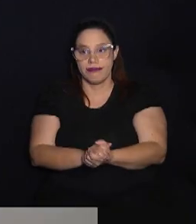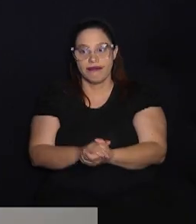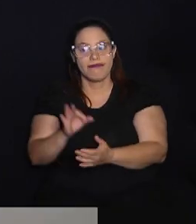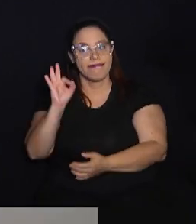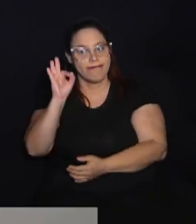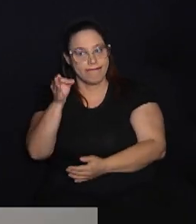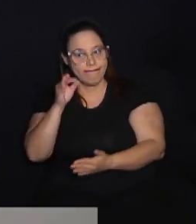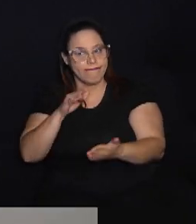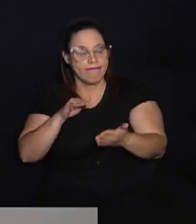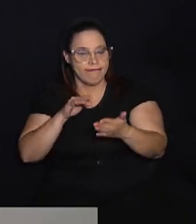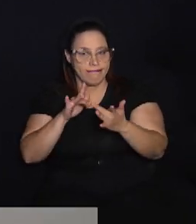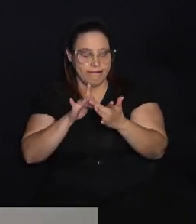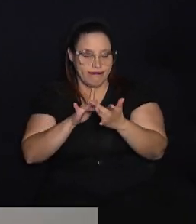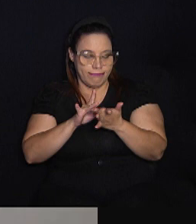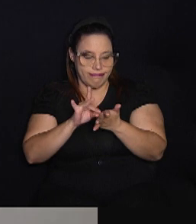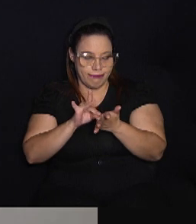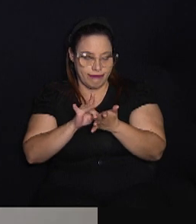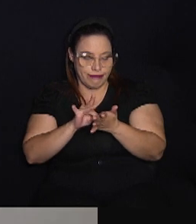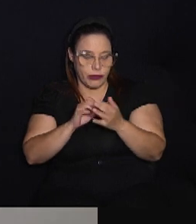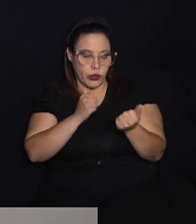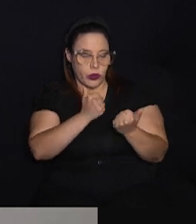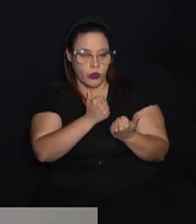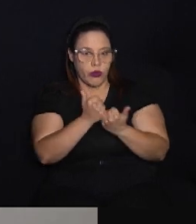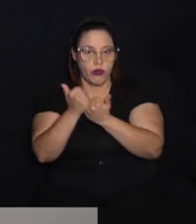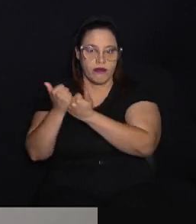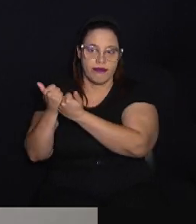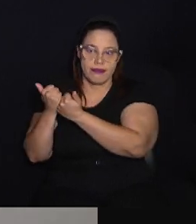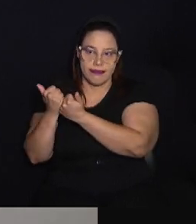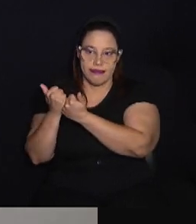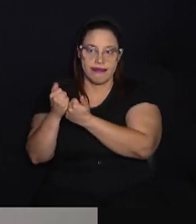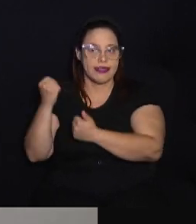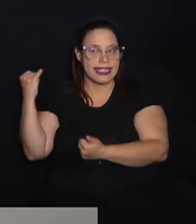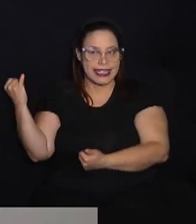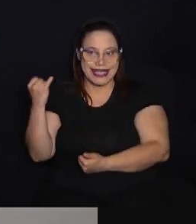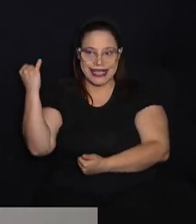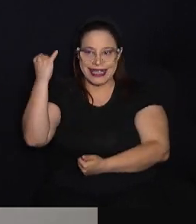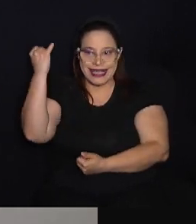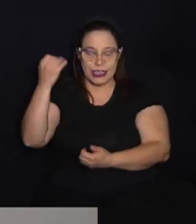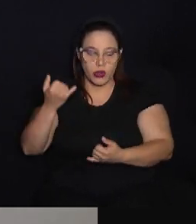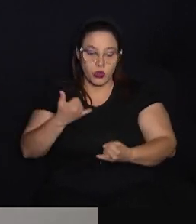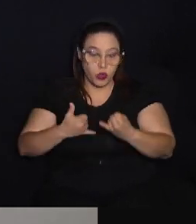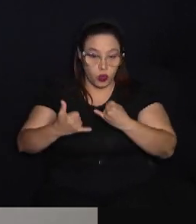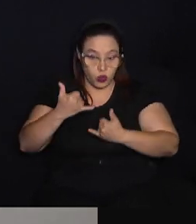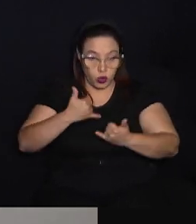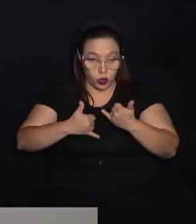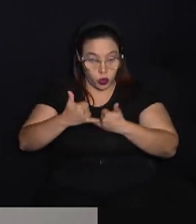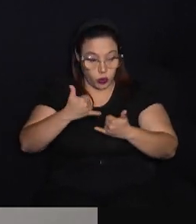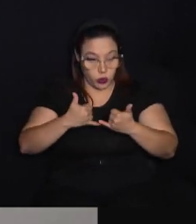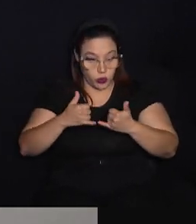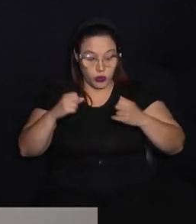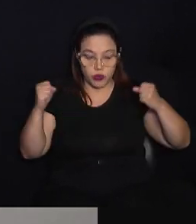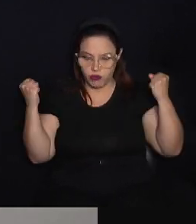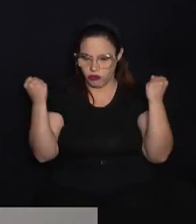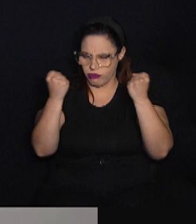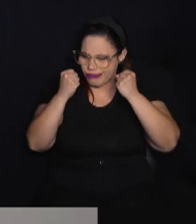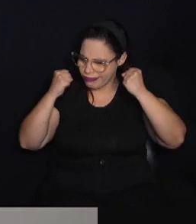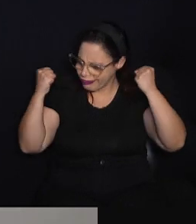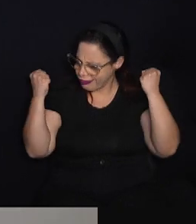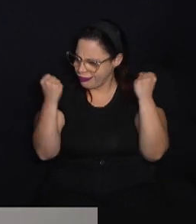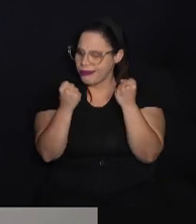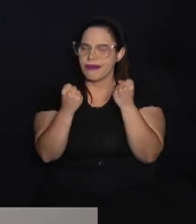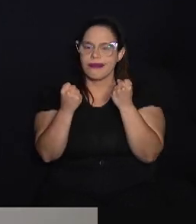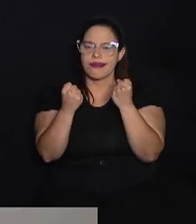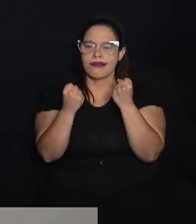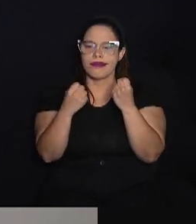Exato, psicólogo, a família, rede de apoio fundamental, lazer, atividade física, coisas que façam com que o